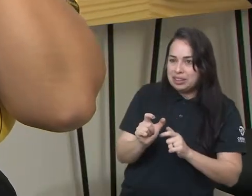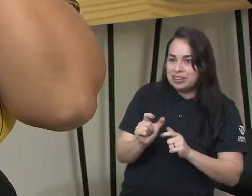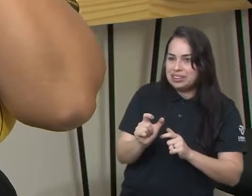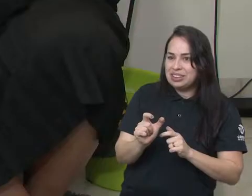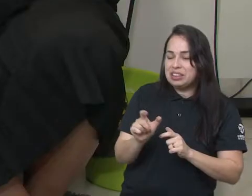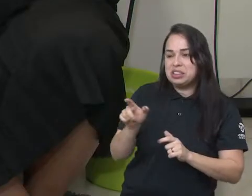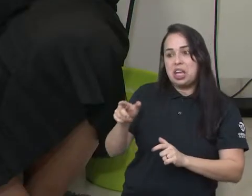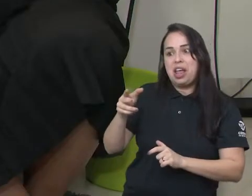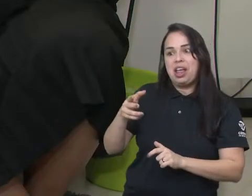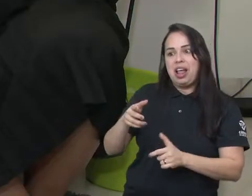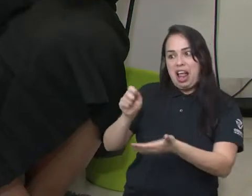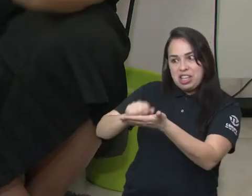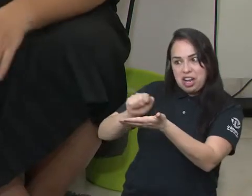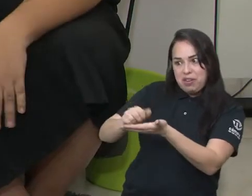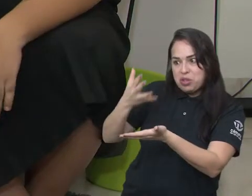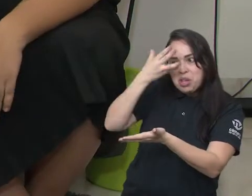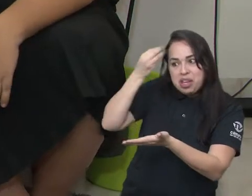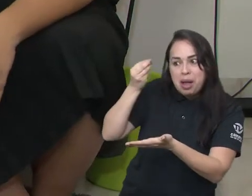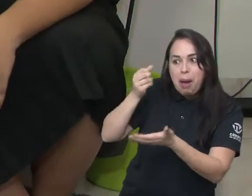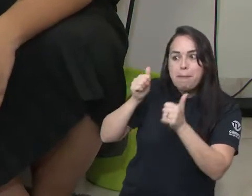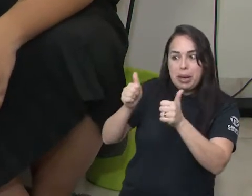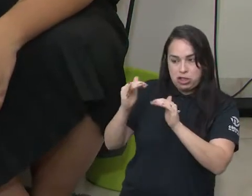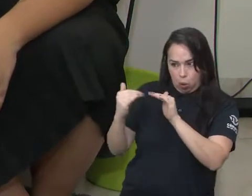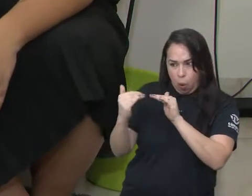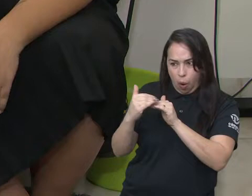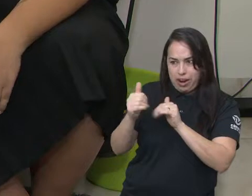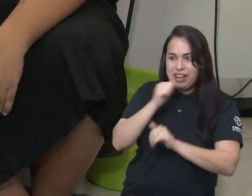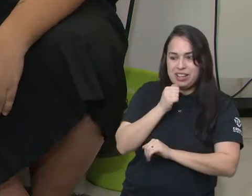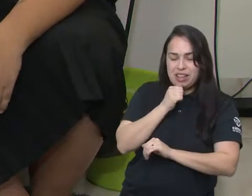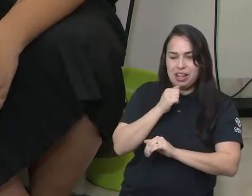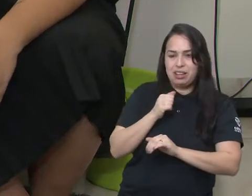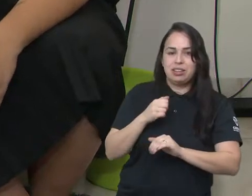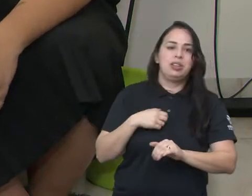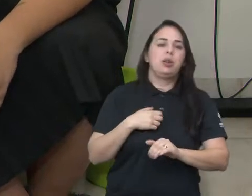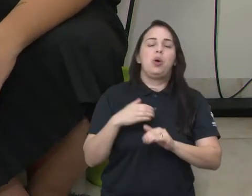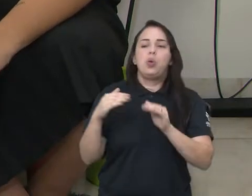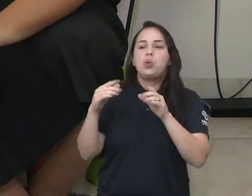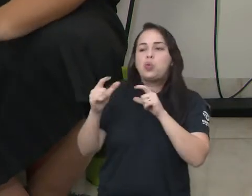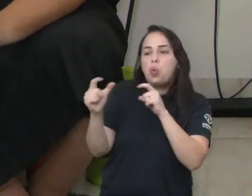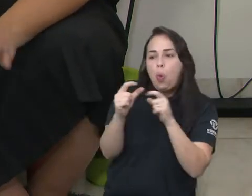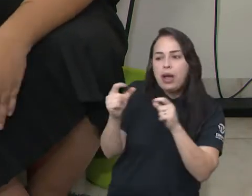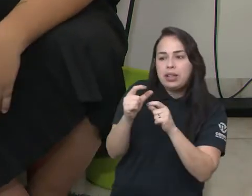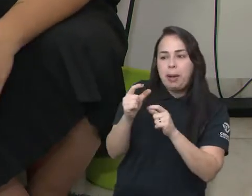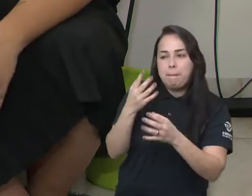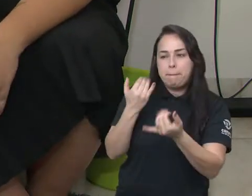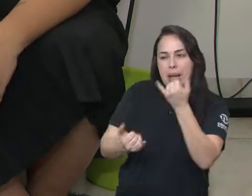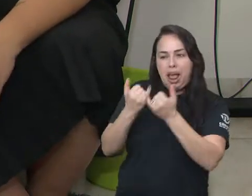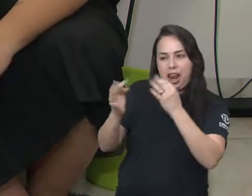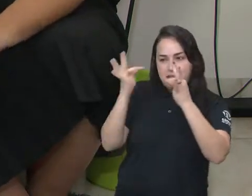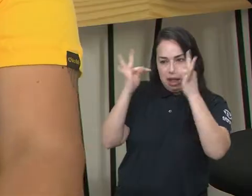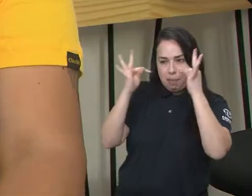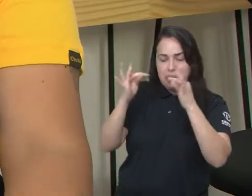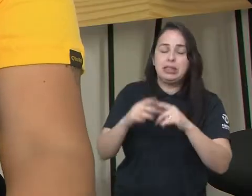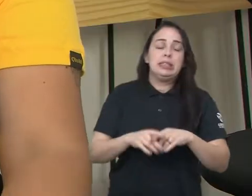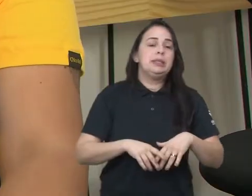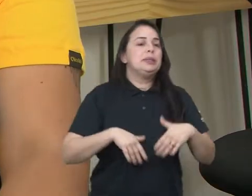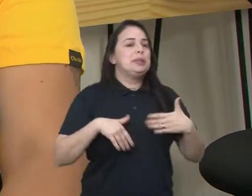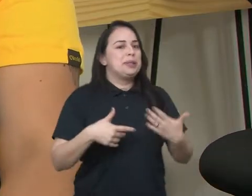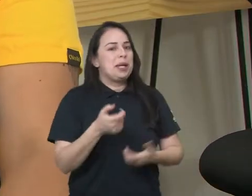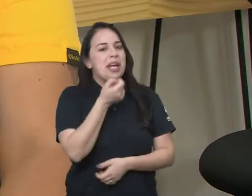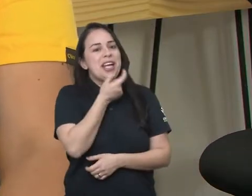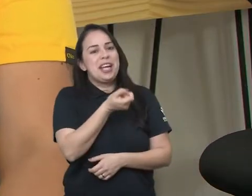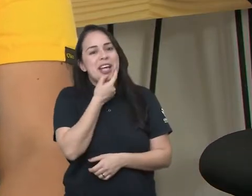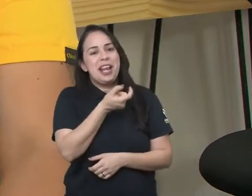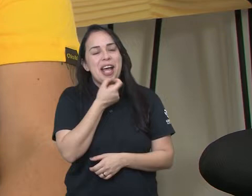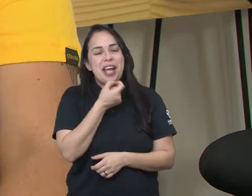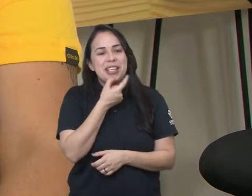os quadrinhos. Bom, você não lembra de ter escrito, mas você concorda. Não, com certeza. Os quadrinhos são uma terapia pra você? Sim, não, cada palavra é